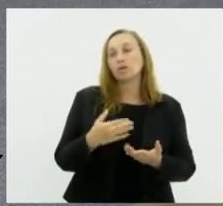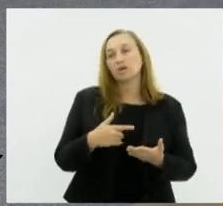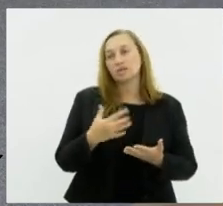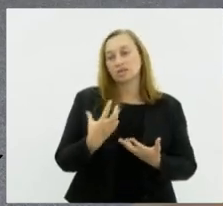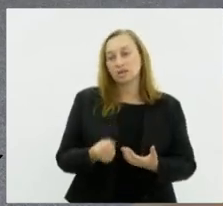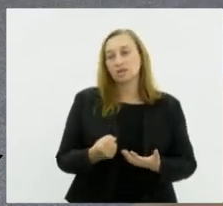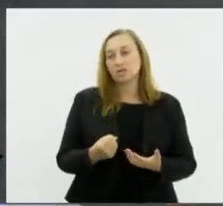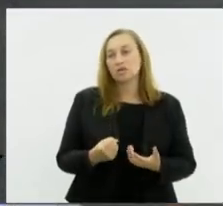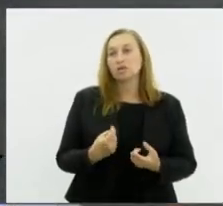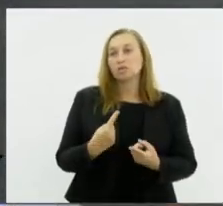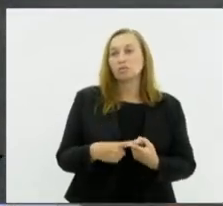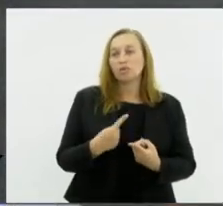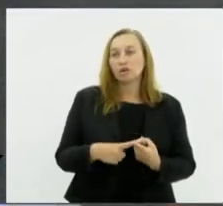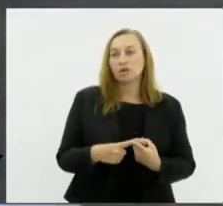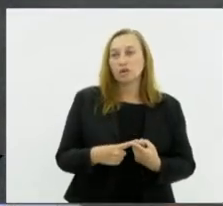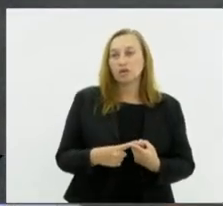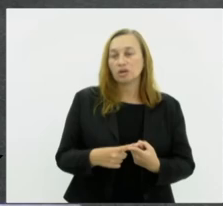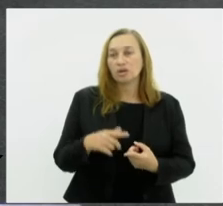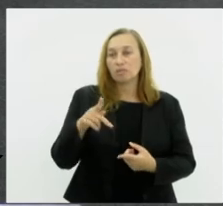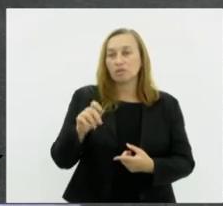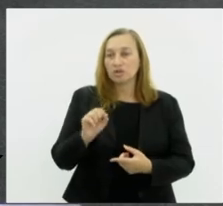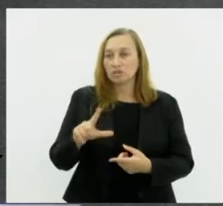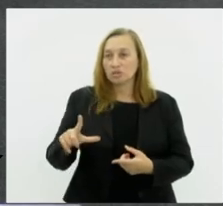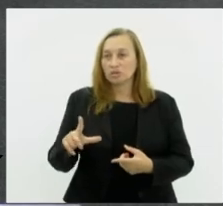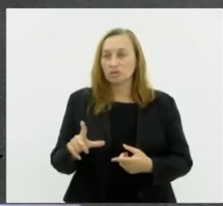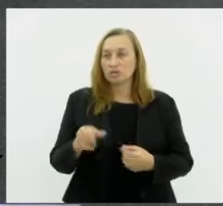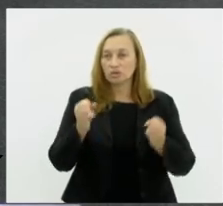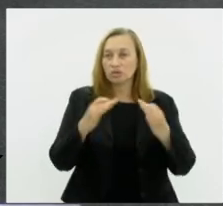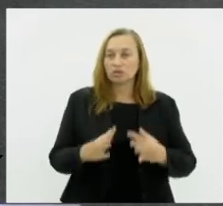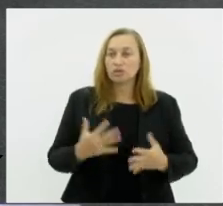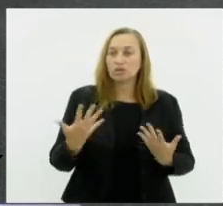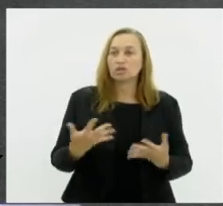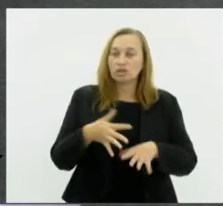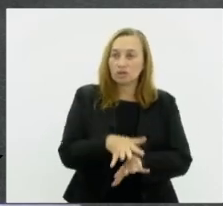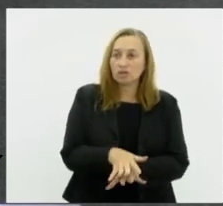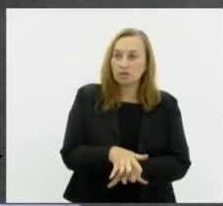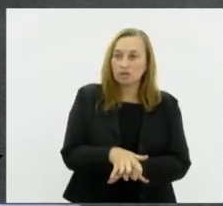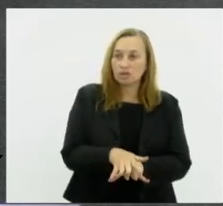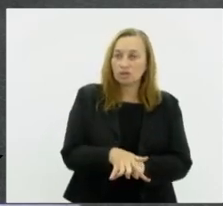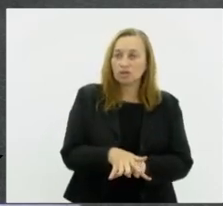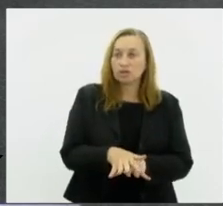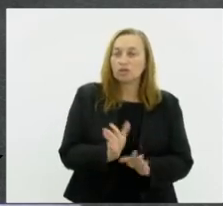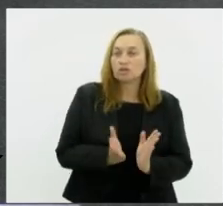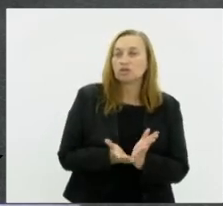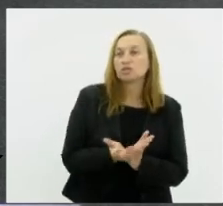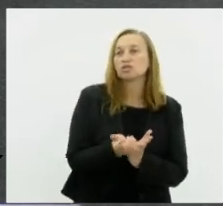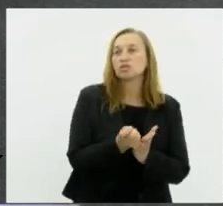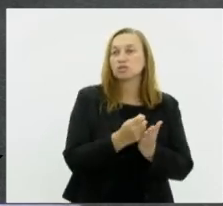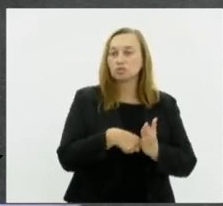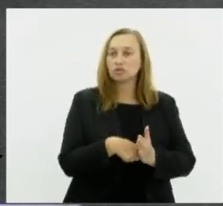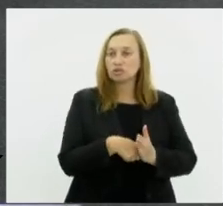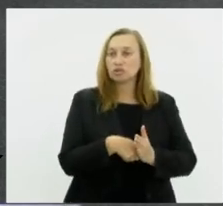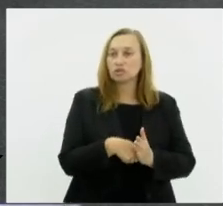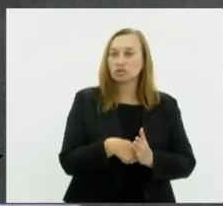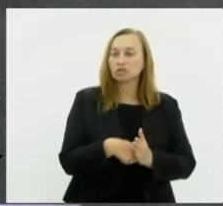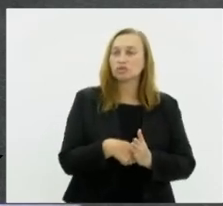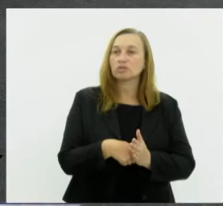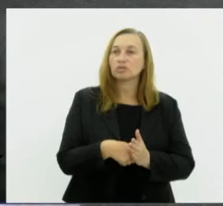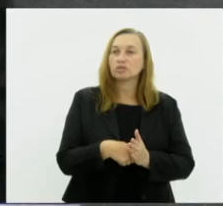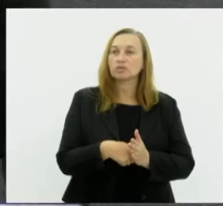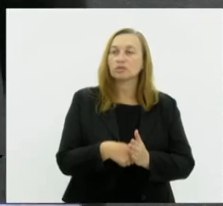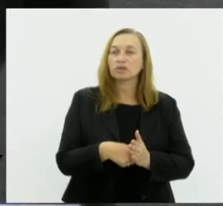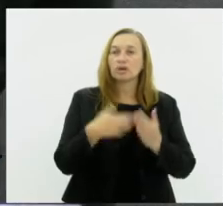favorável? Diz a bancada do PSOL, a inclusão no regime diferenciado de tributação deverá ser condicionada